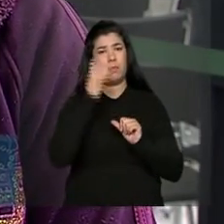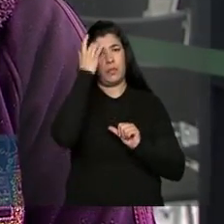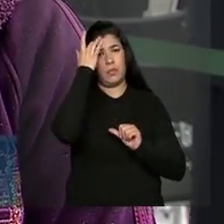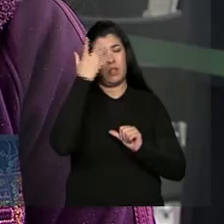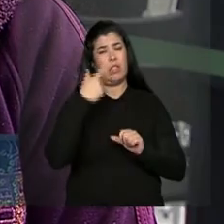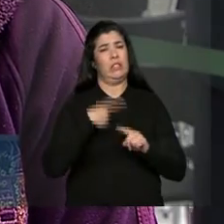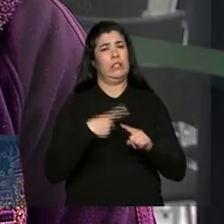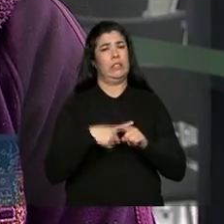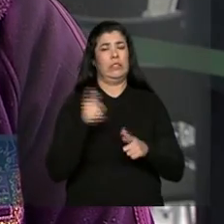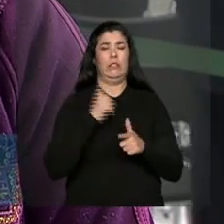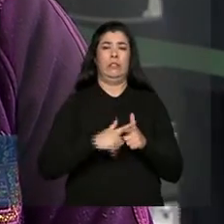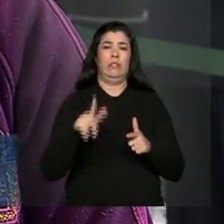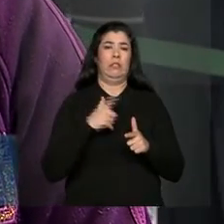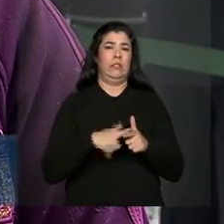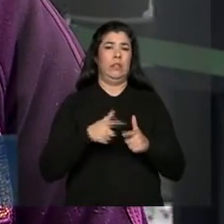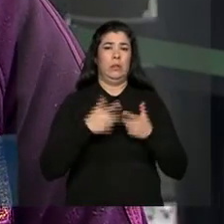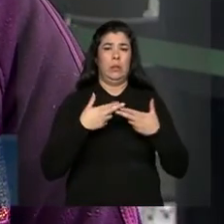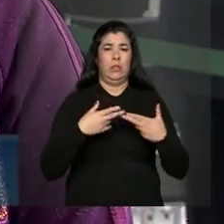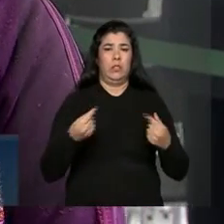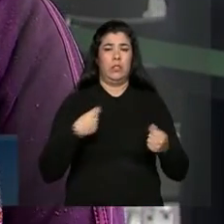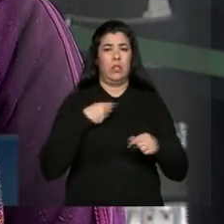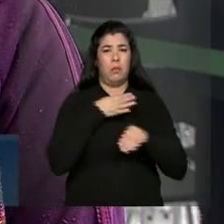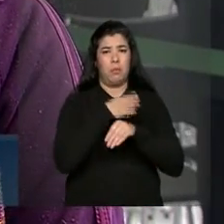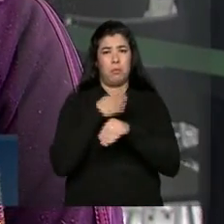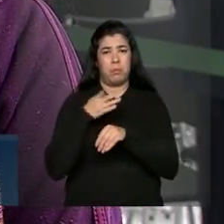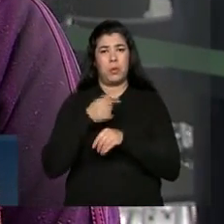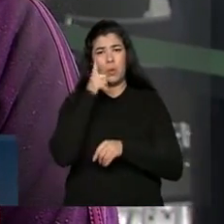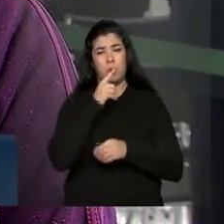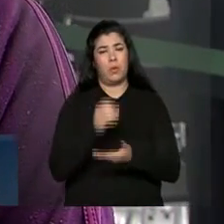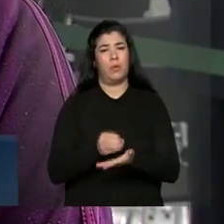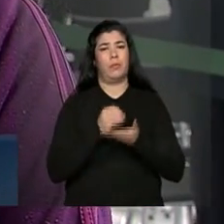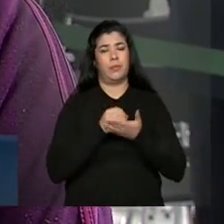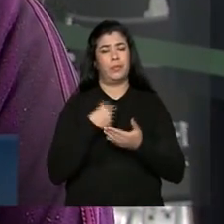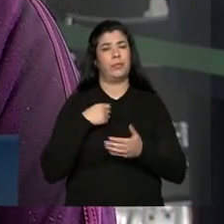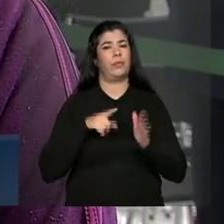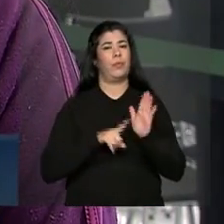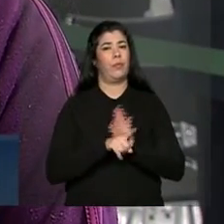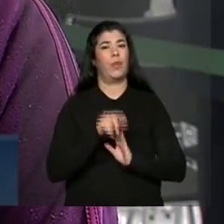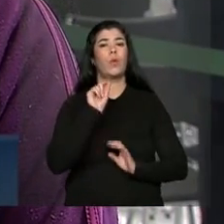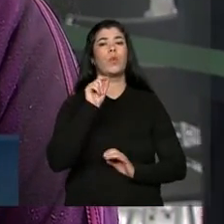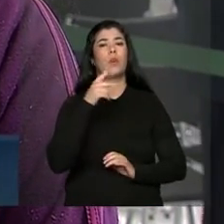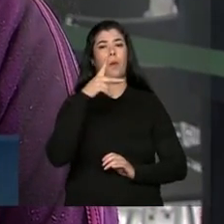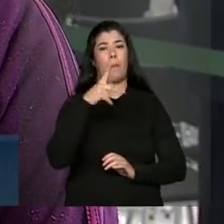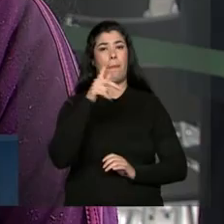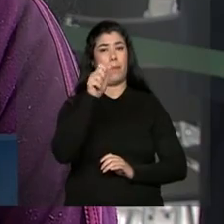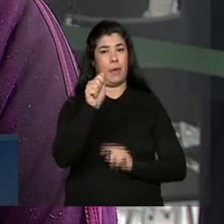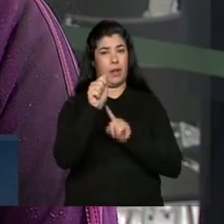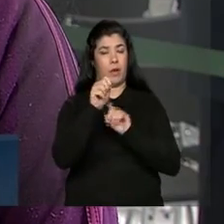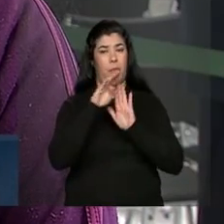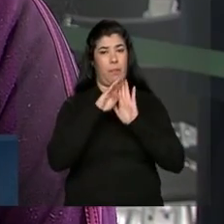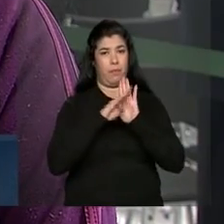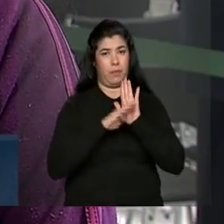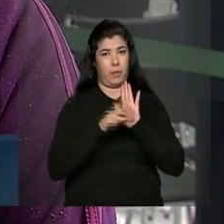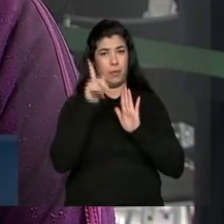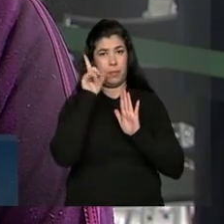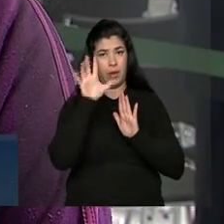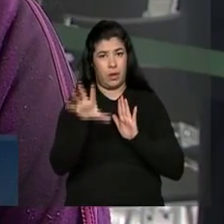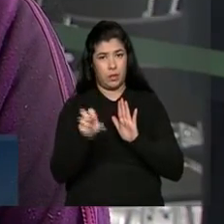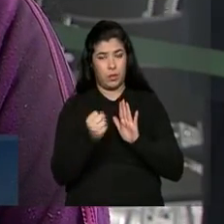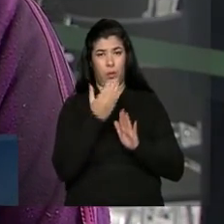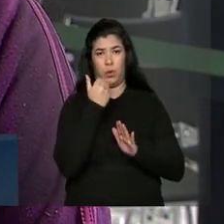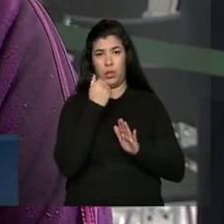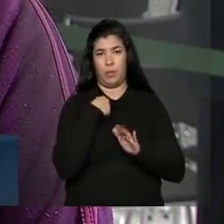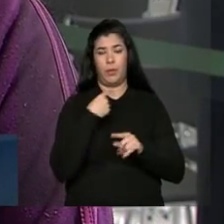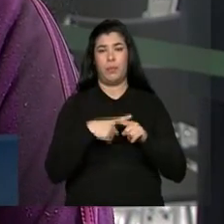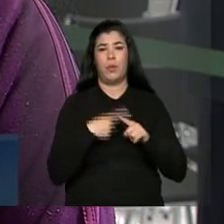muito burocrático para fazer acessamento do PA. Vale lembrar que o PA é o Programa de Aquisição de Alimentos, né, do Governo Federal. Ele